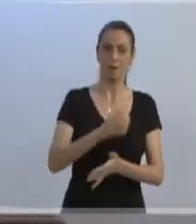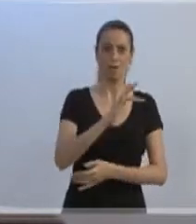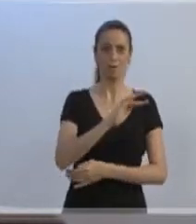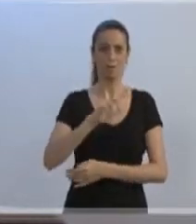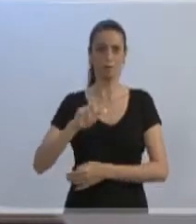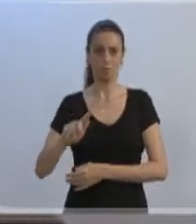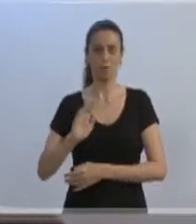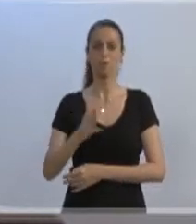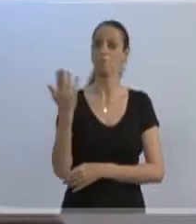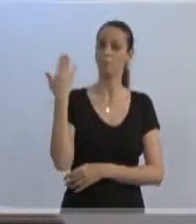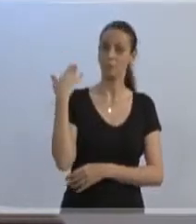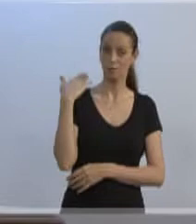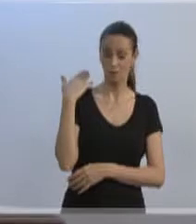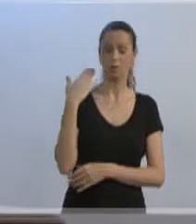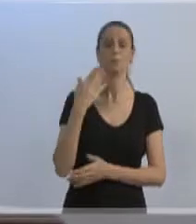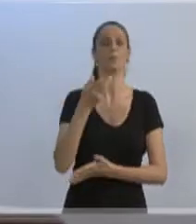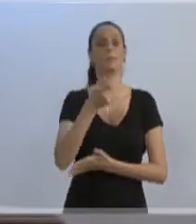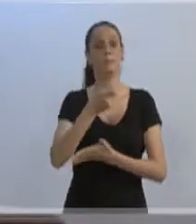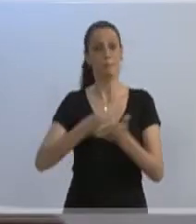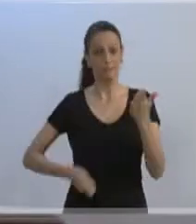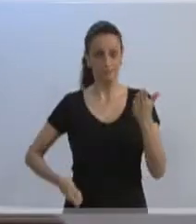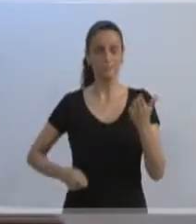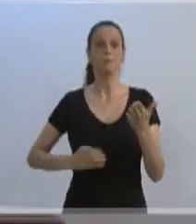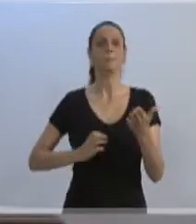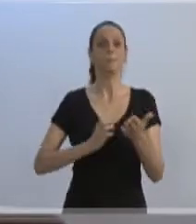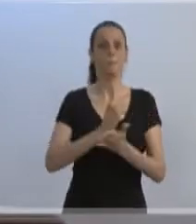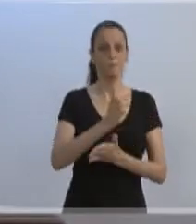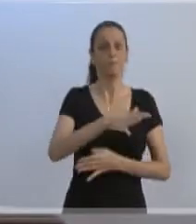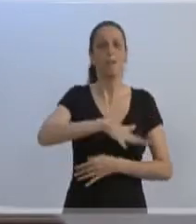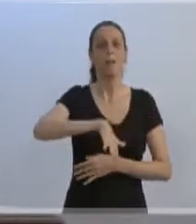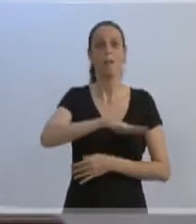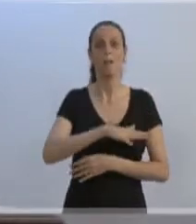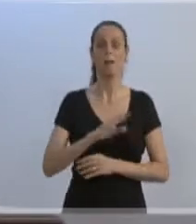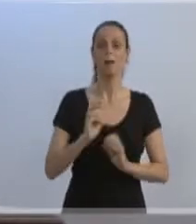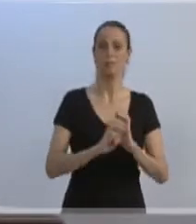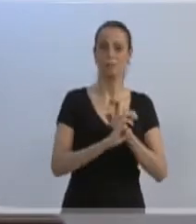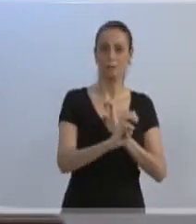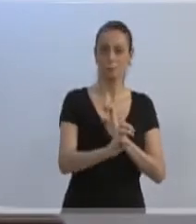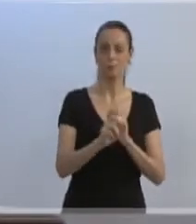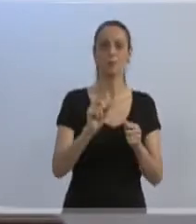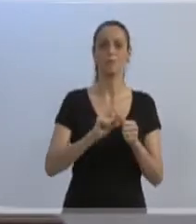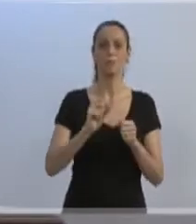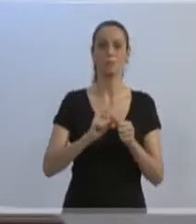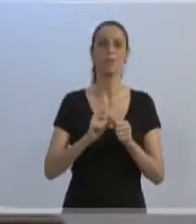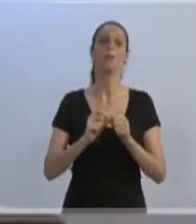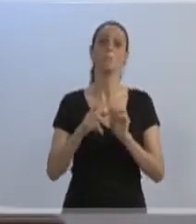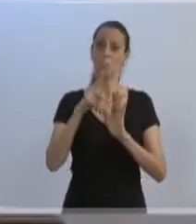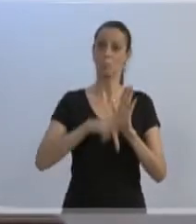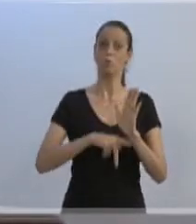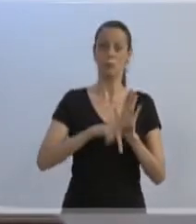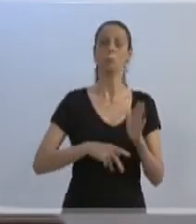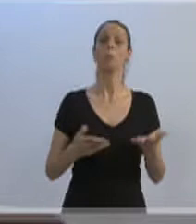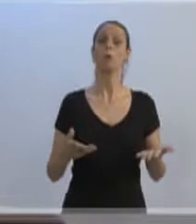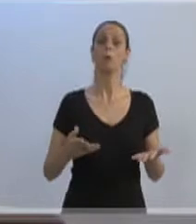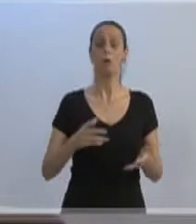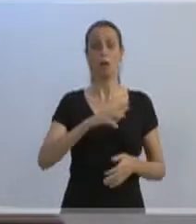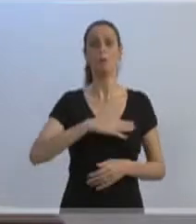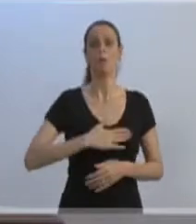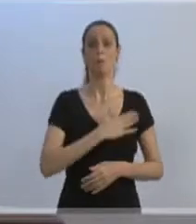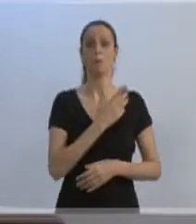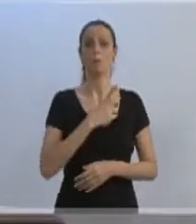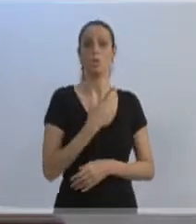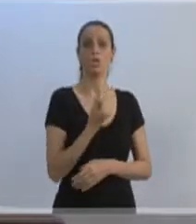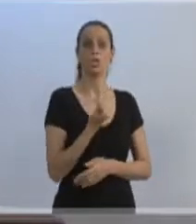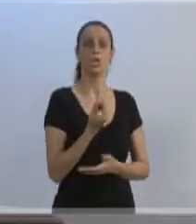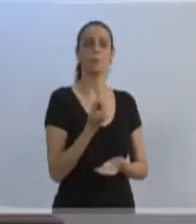que fizeram concurso para prestar concurso na sua área em fazer projetos aí o governo tem dinheiro como é que vai